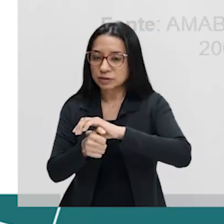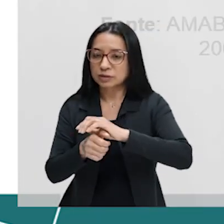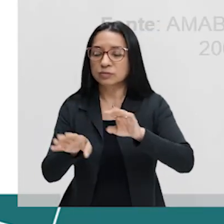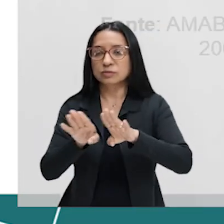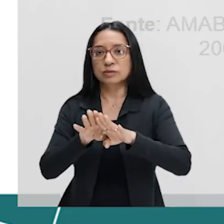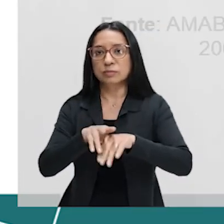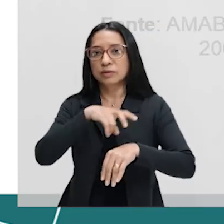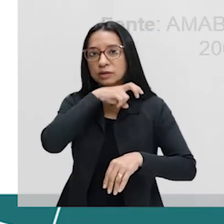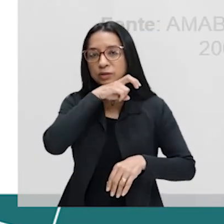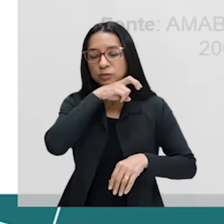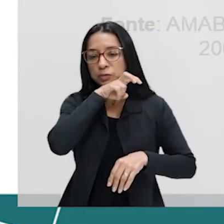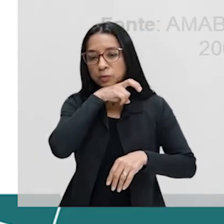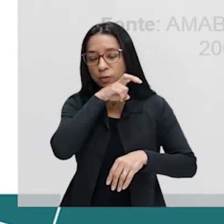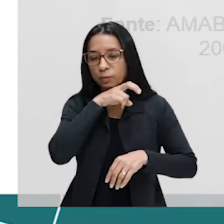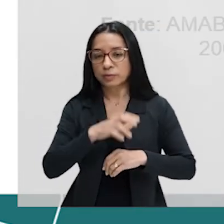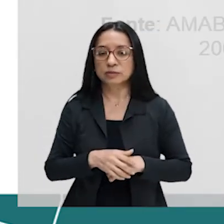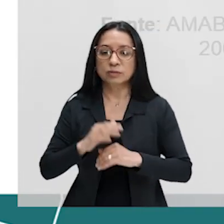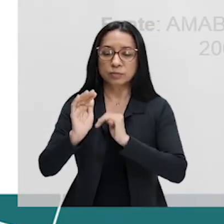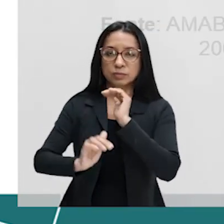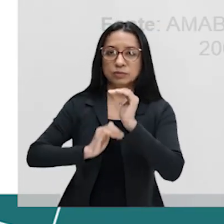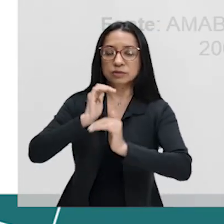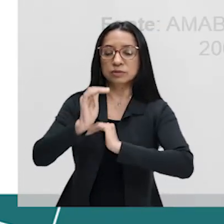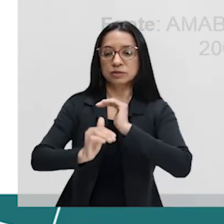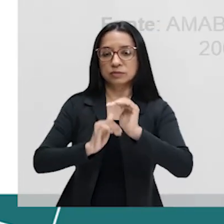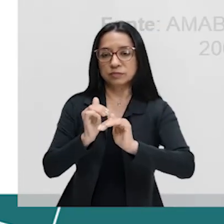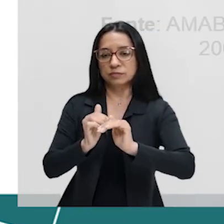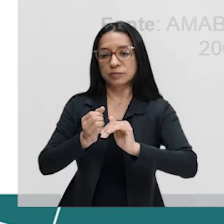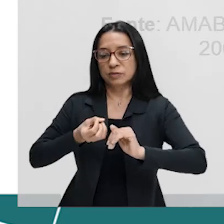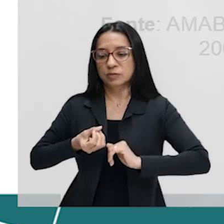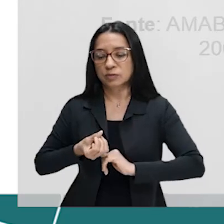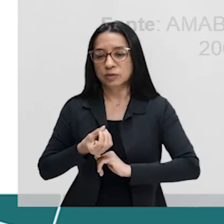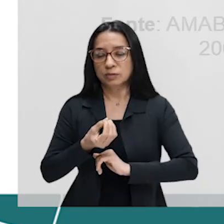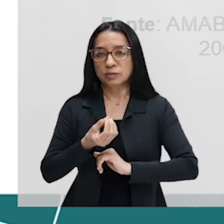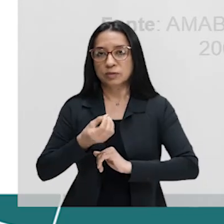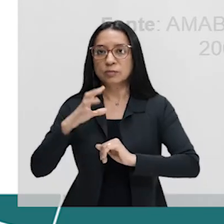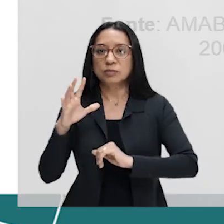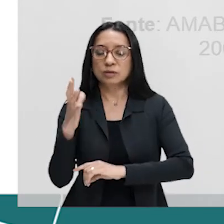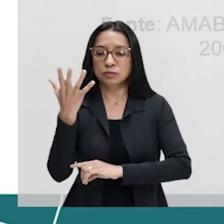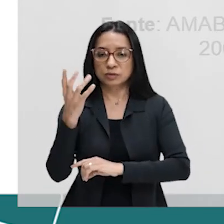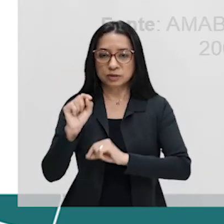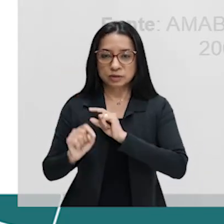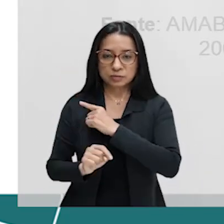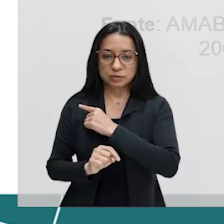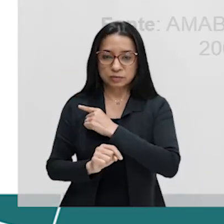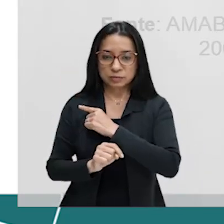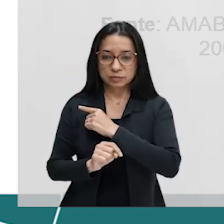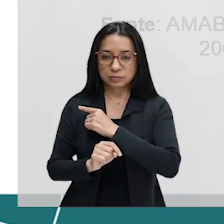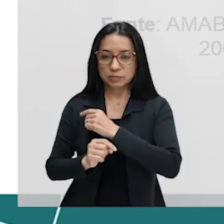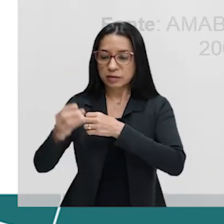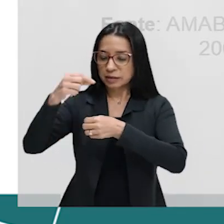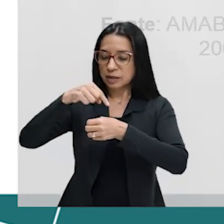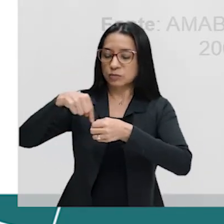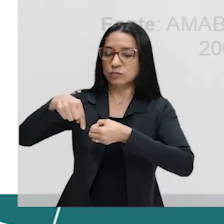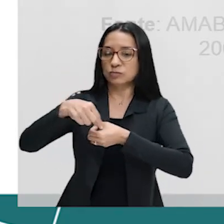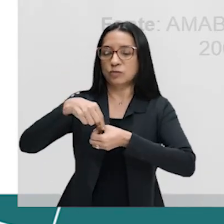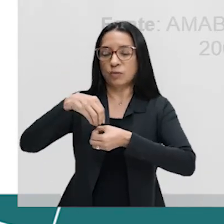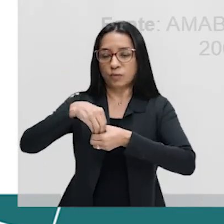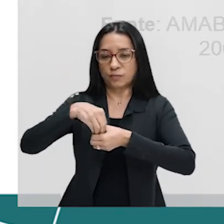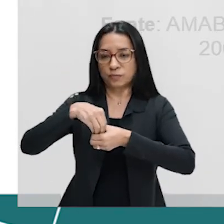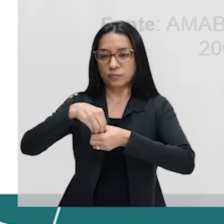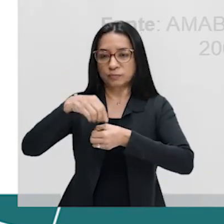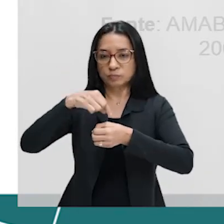E aí, o processo de desenvolvimento do embrião vai acontecer dentro desse ovo, lá na região do